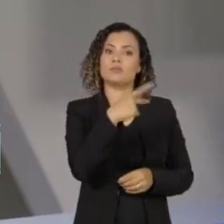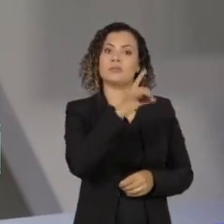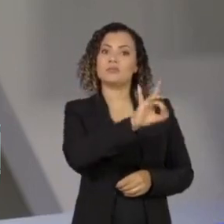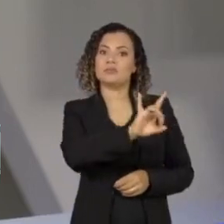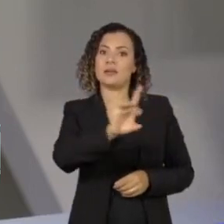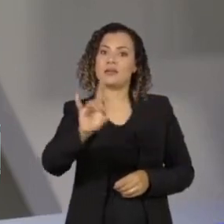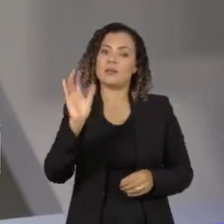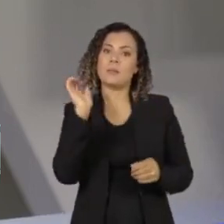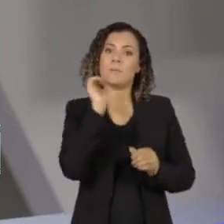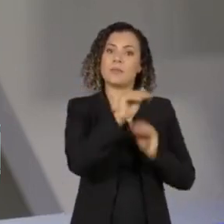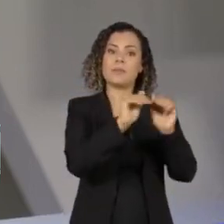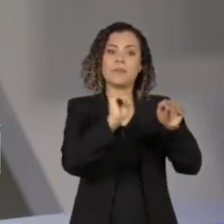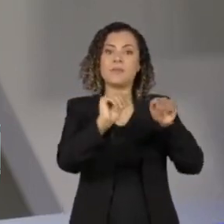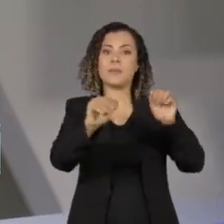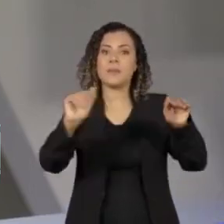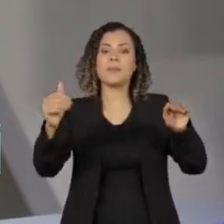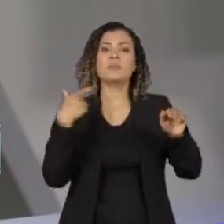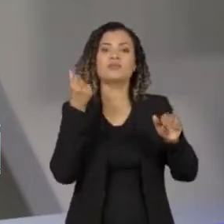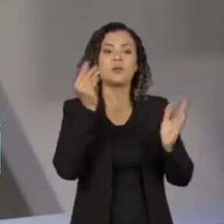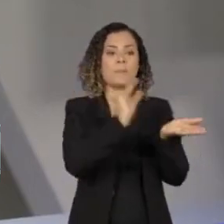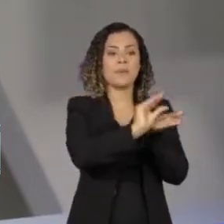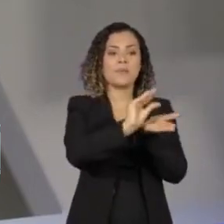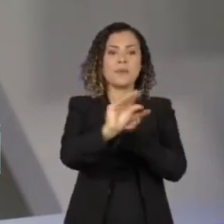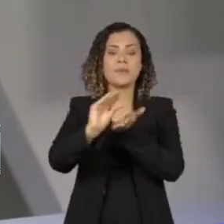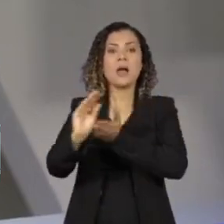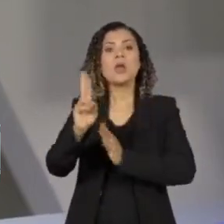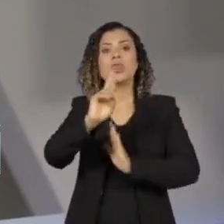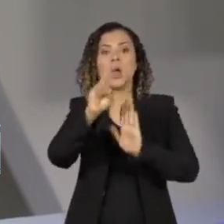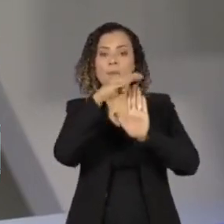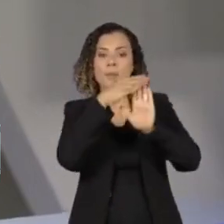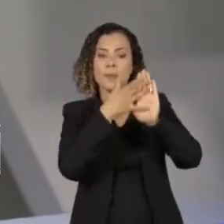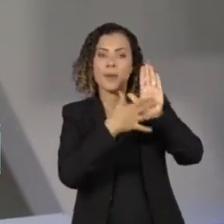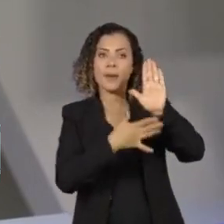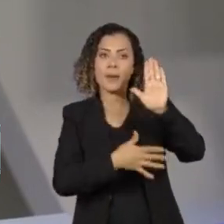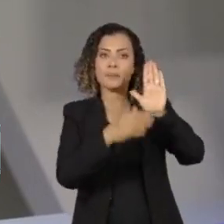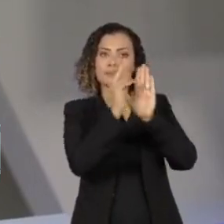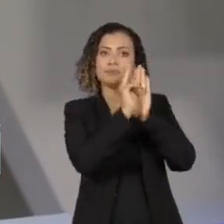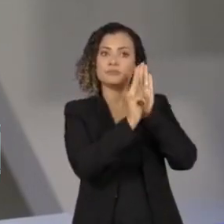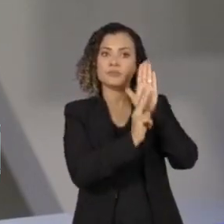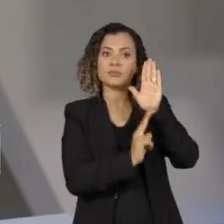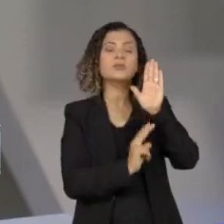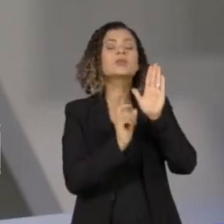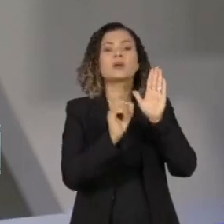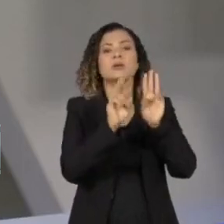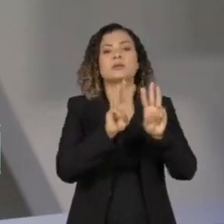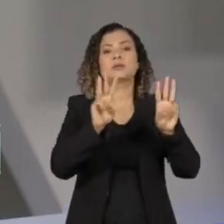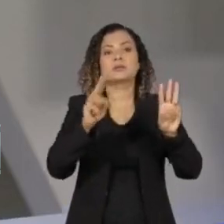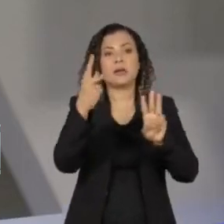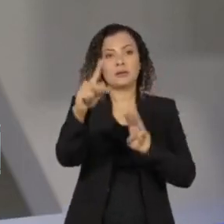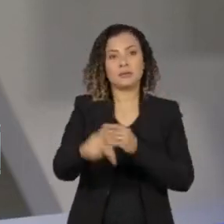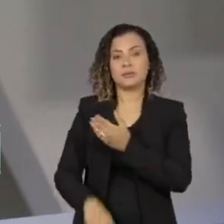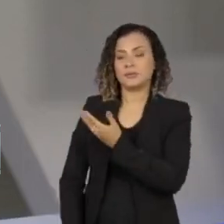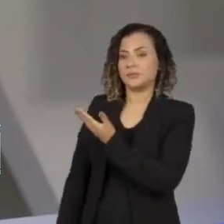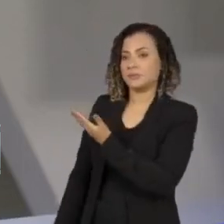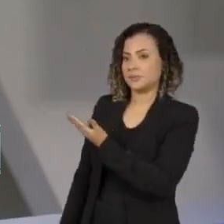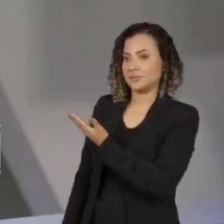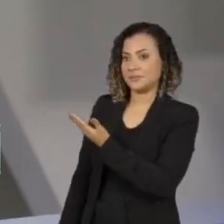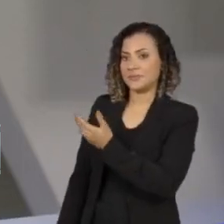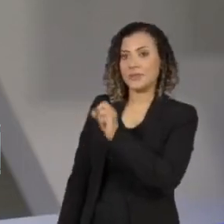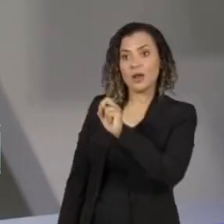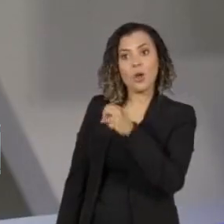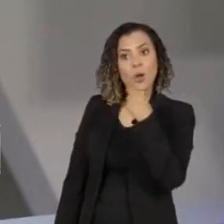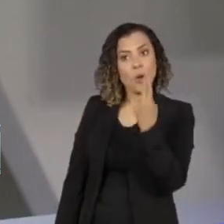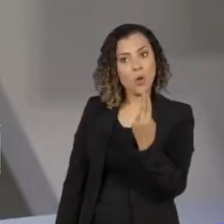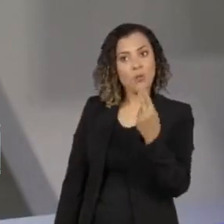na declaração a lista completa com o nome dos contemplados pode ser conferida no site que aparece na sua tela ou no aplicativo da Receita